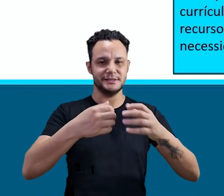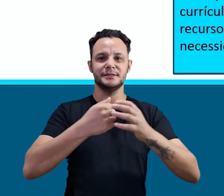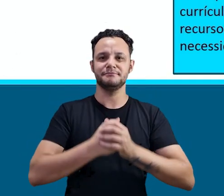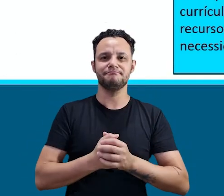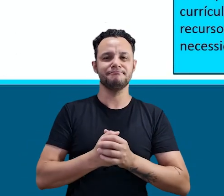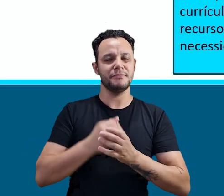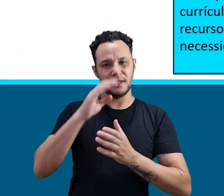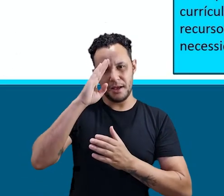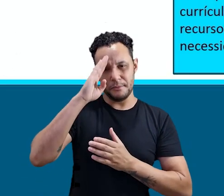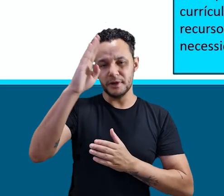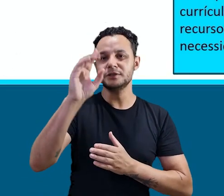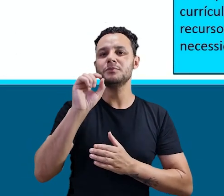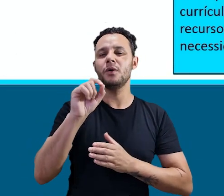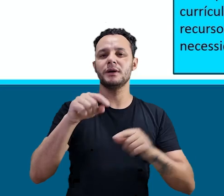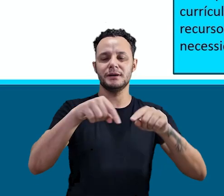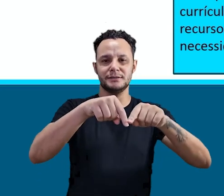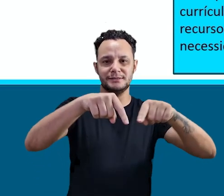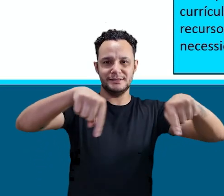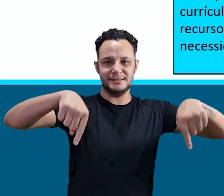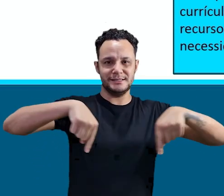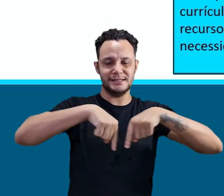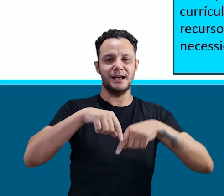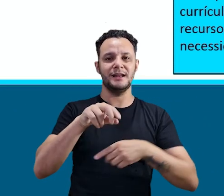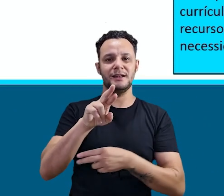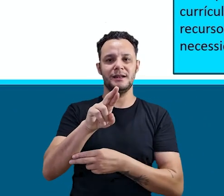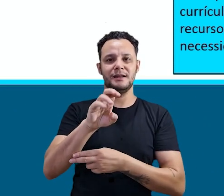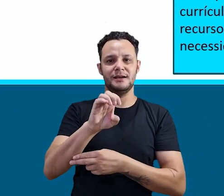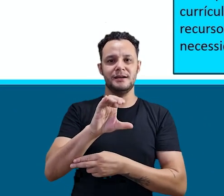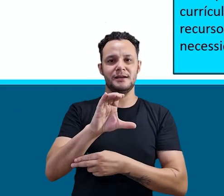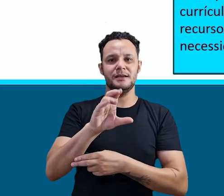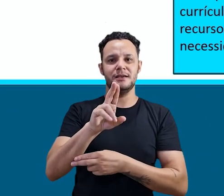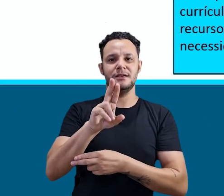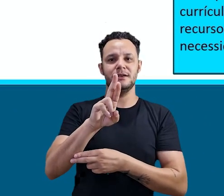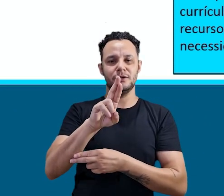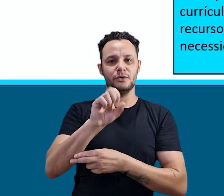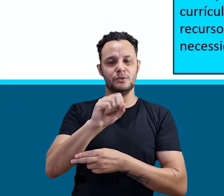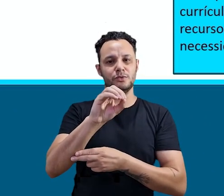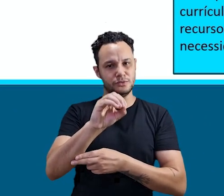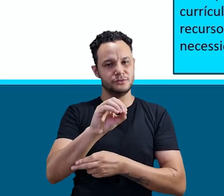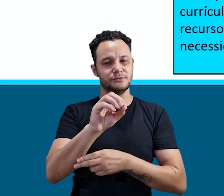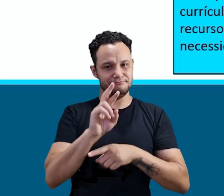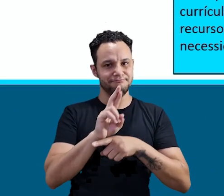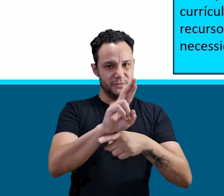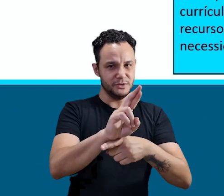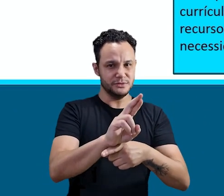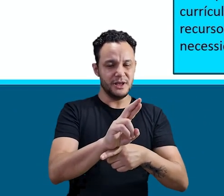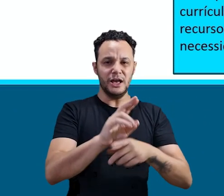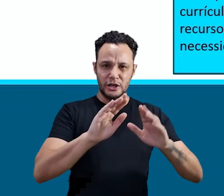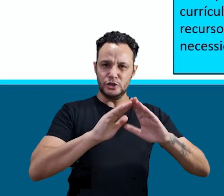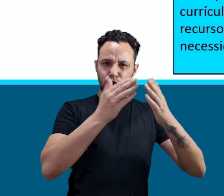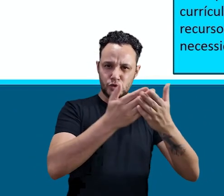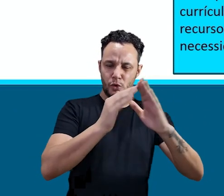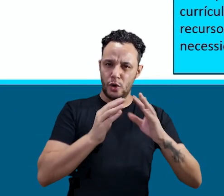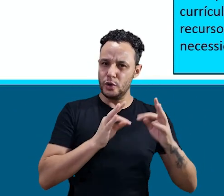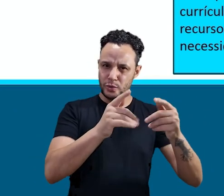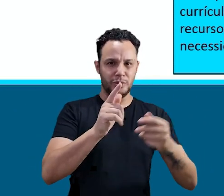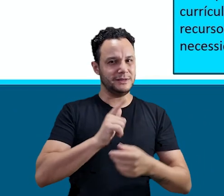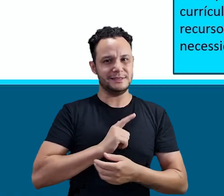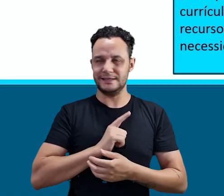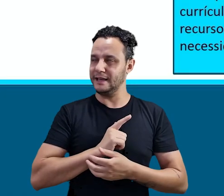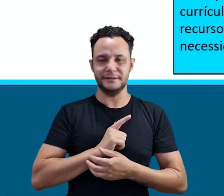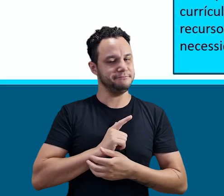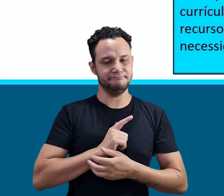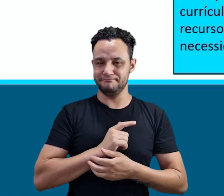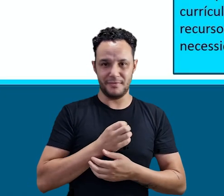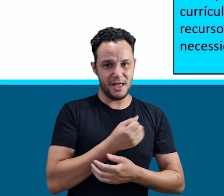família. Ele é realizado preferencialmente na sala de recursos, na famosa sala de recursos, que a gente sabe que nem toda escola tem,